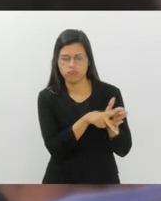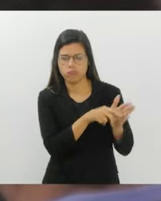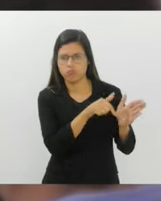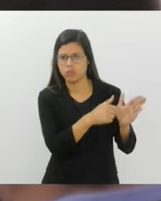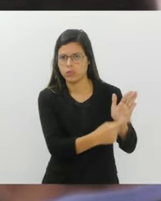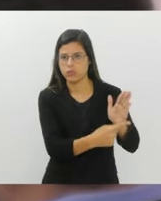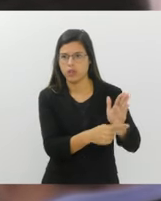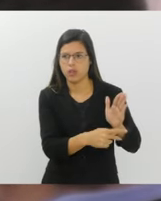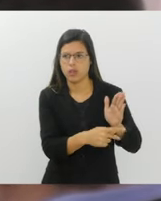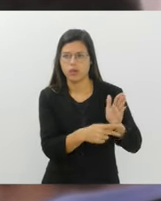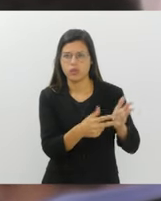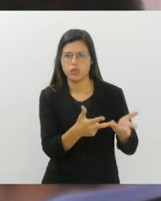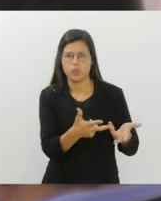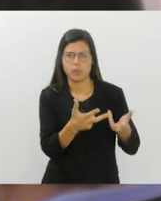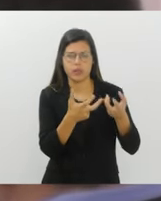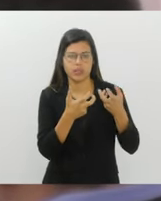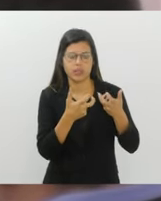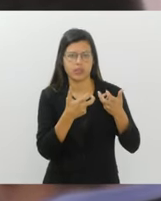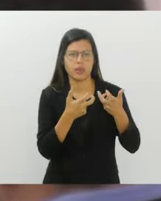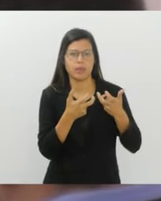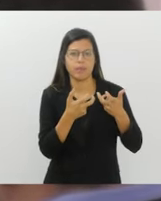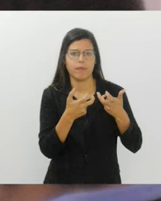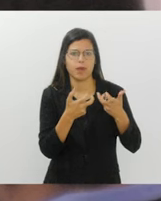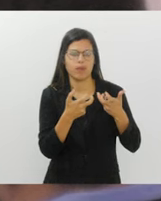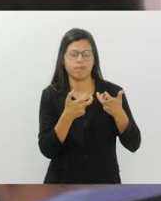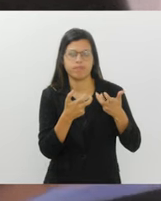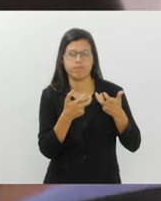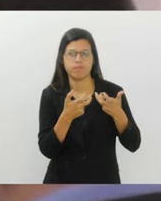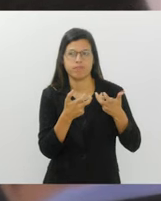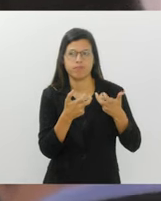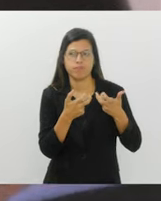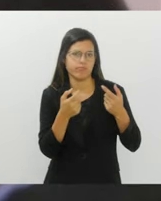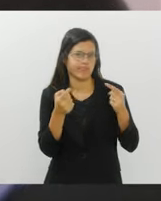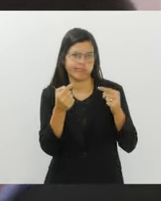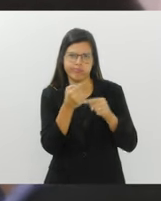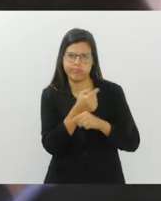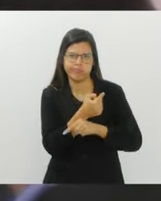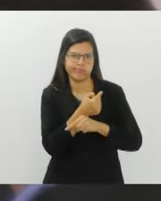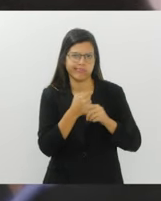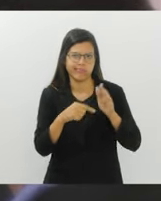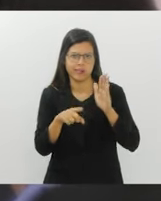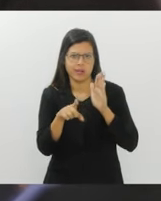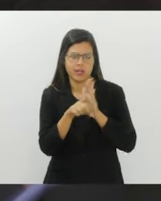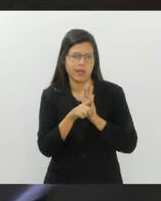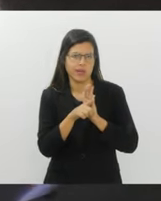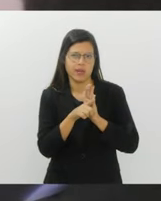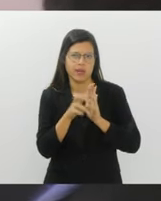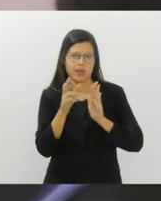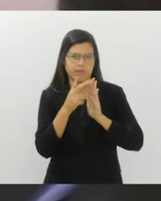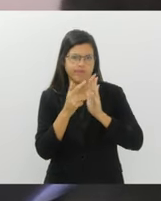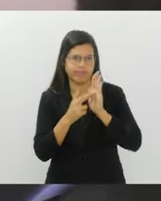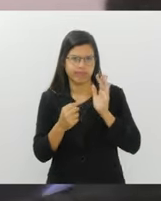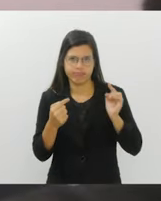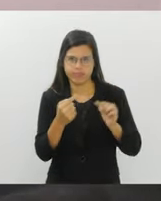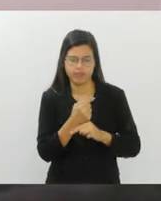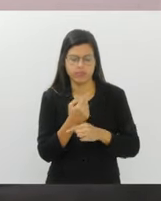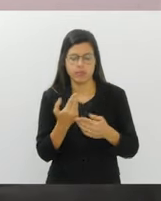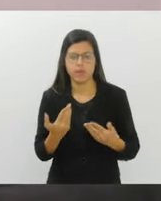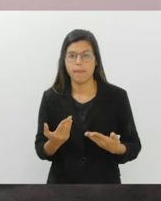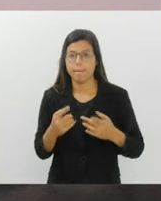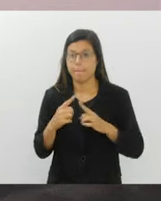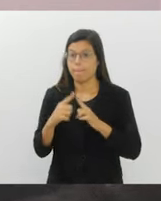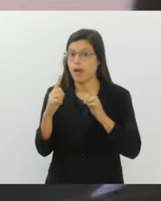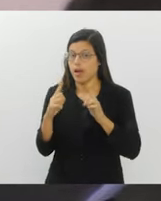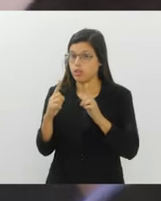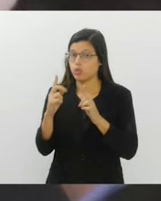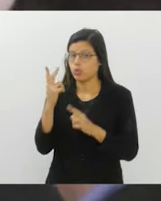seja evidentemente, né, com alguma irregularidade, alguma ilegalidade, mas a regra de atuação